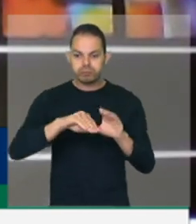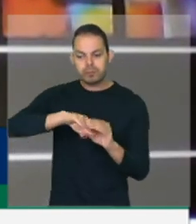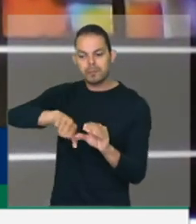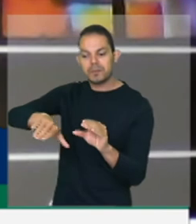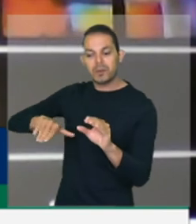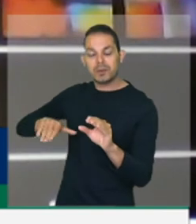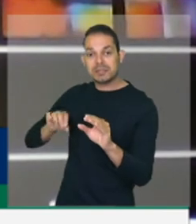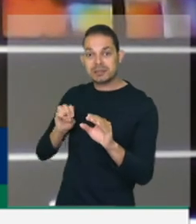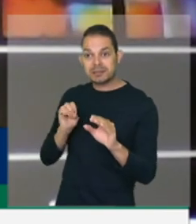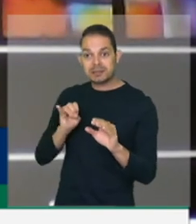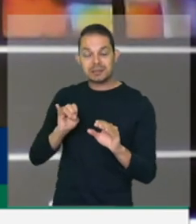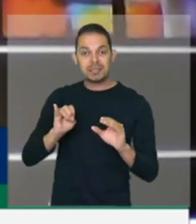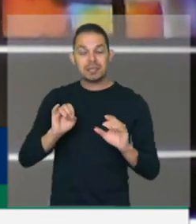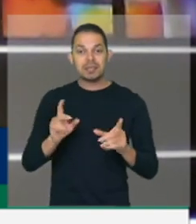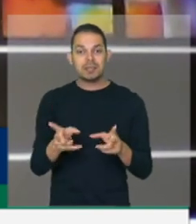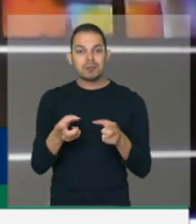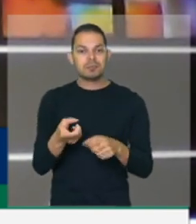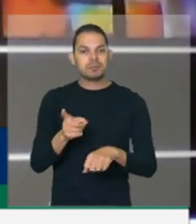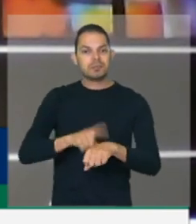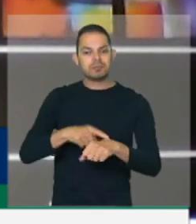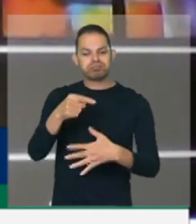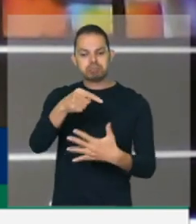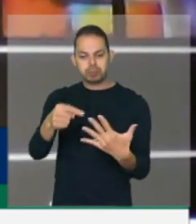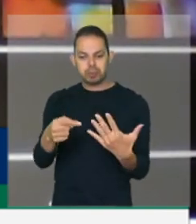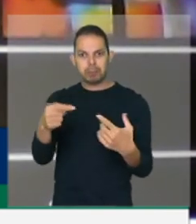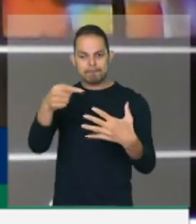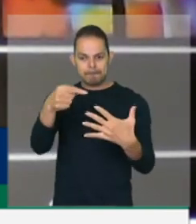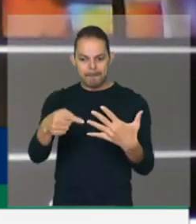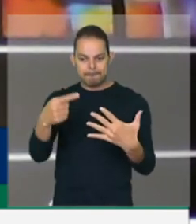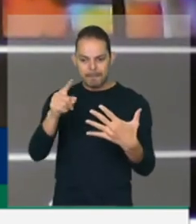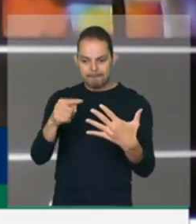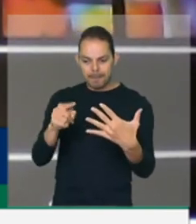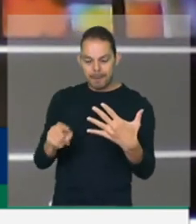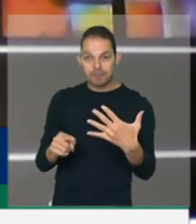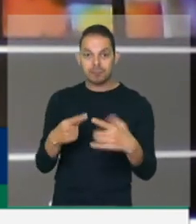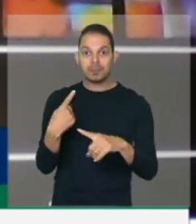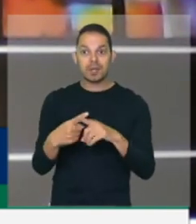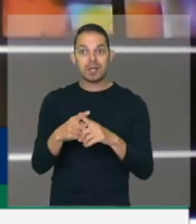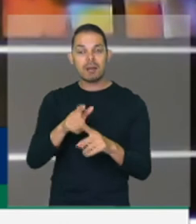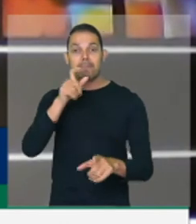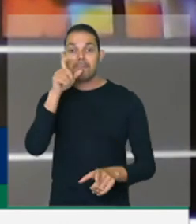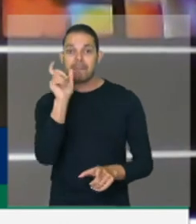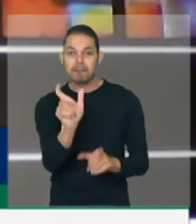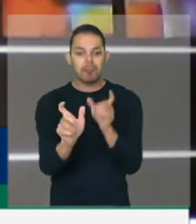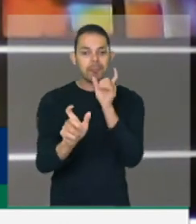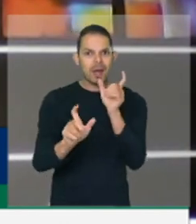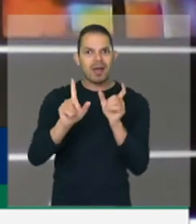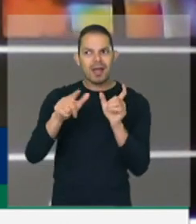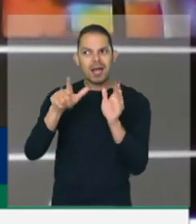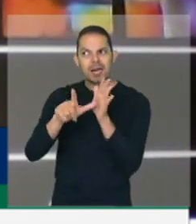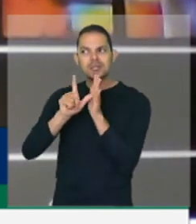quando configurados os seus requisitos. Porque a palavra... é uma decisão, senhor presidente.